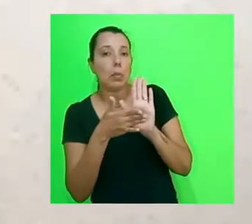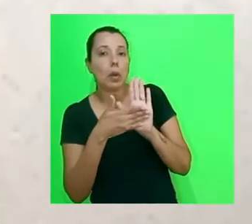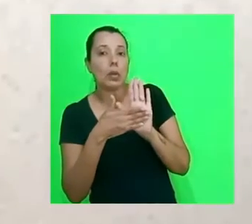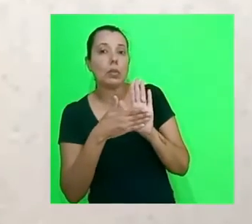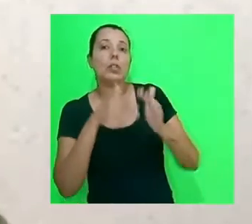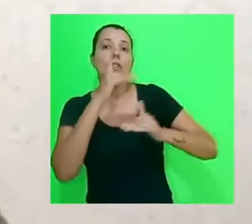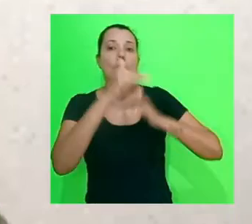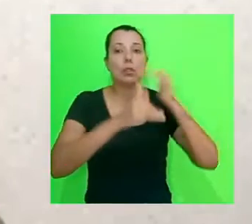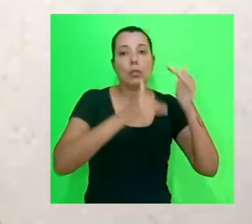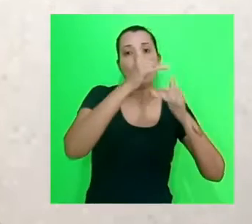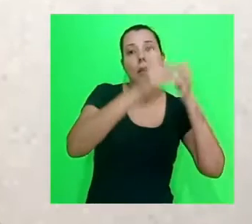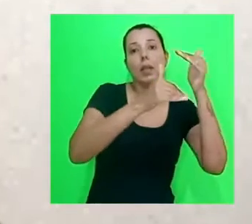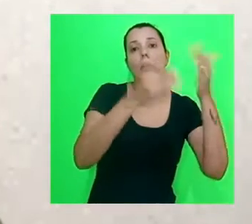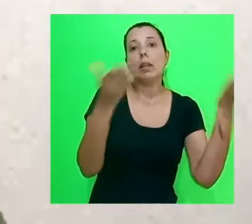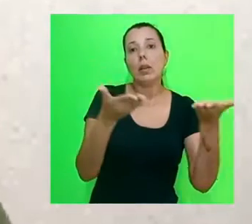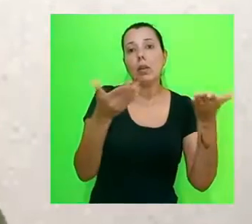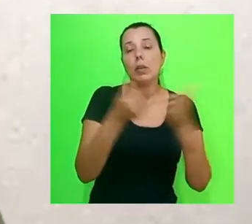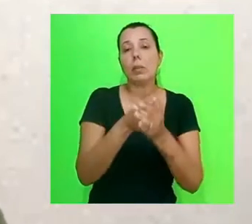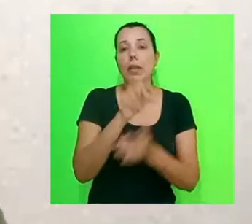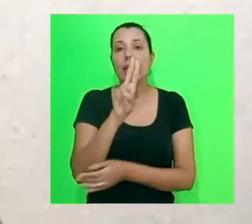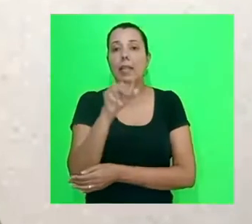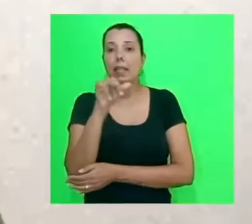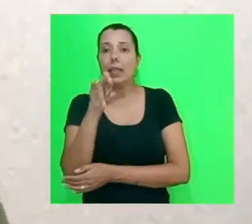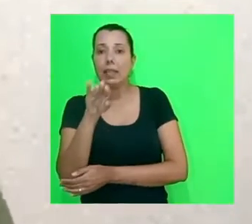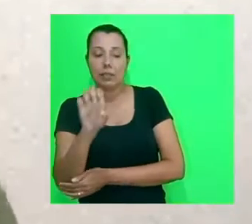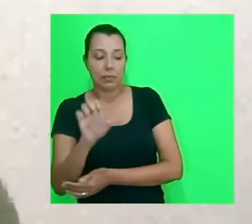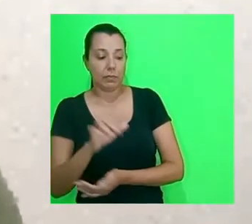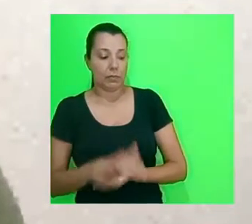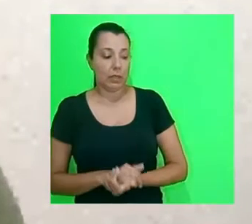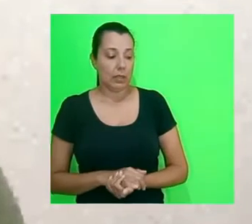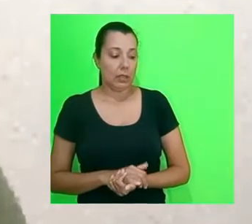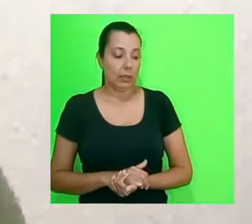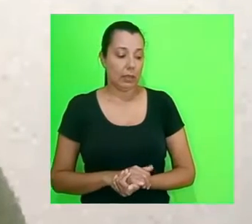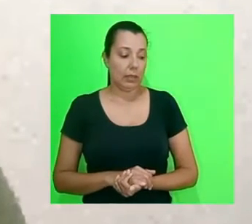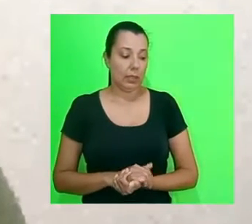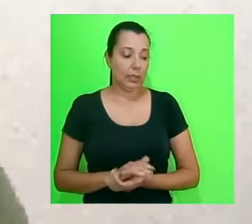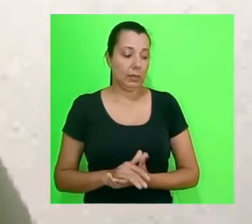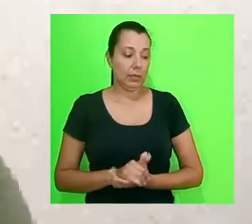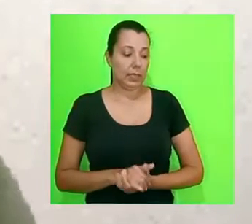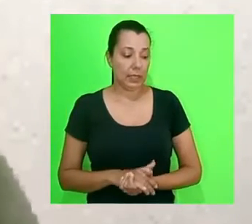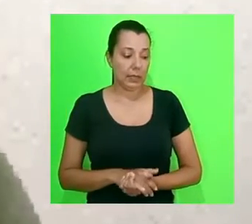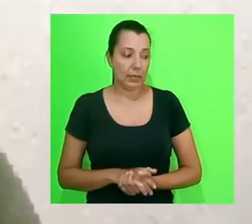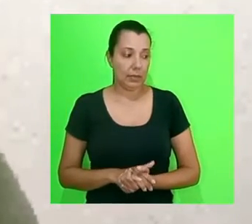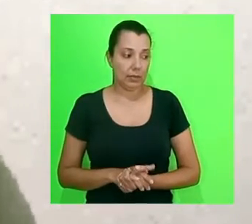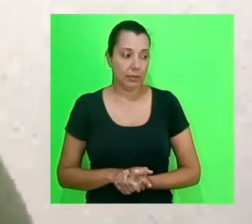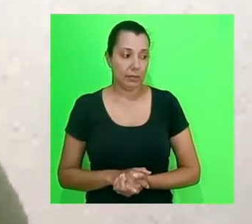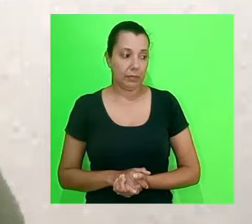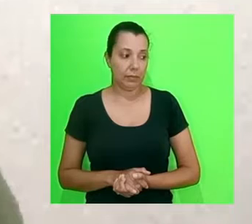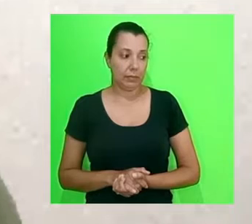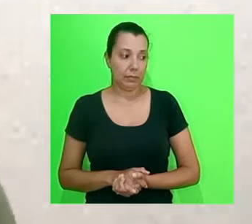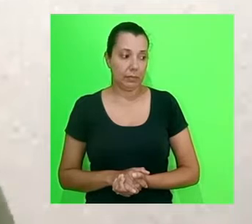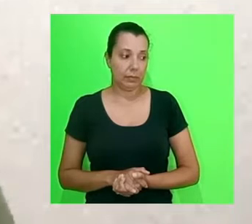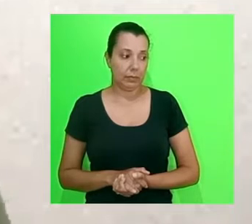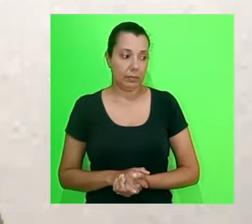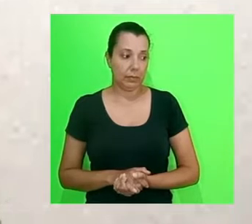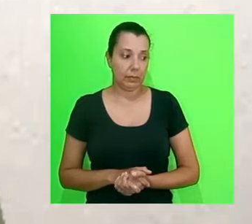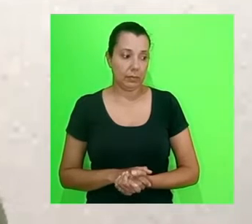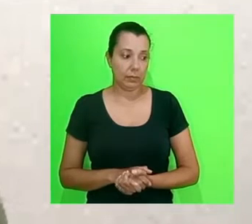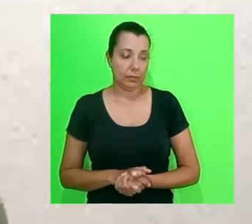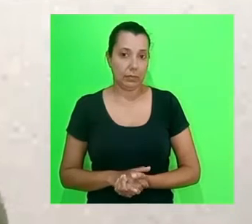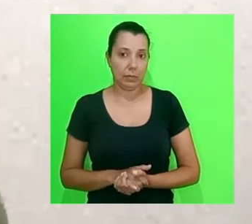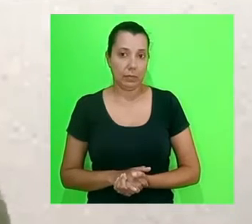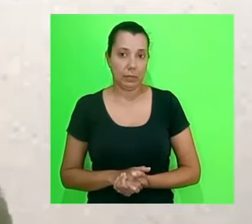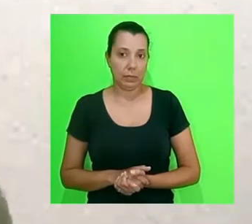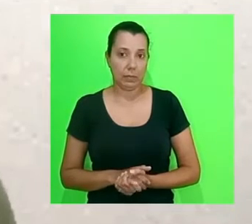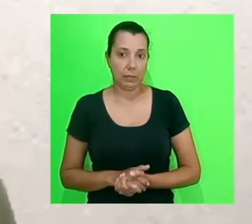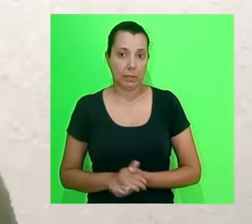que assistem aqui o programa. Boa tarde, Nayar, o Gami, companheira Valesca, minha companheira da